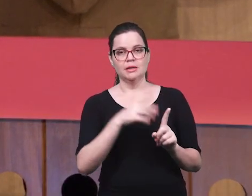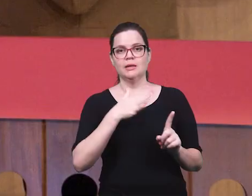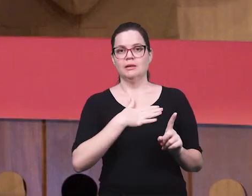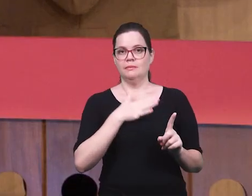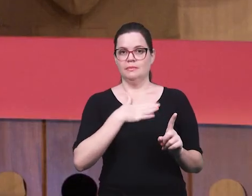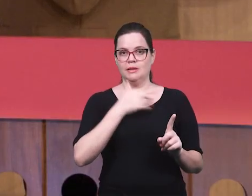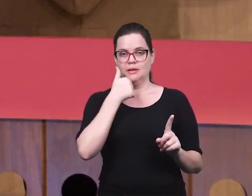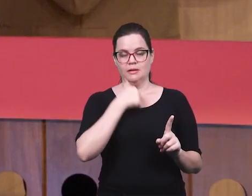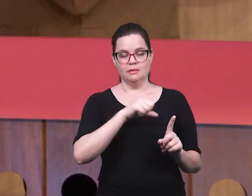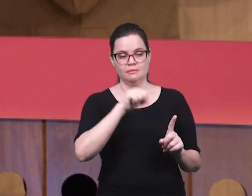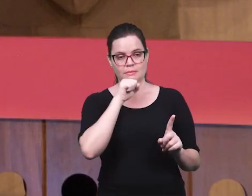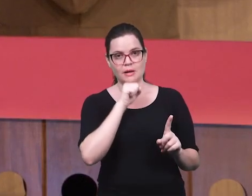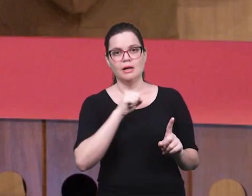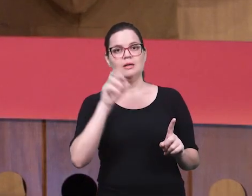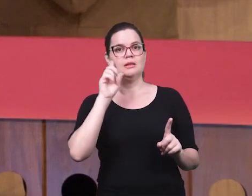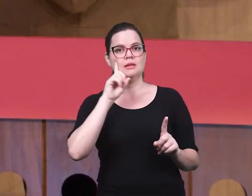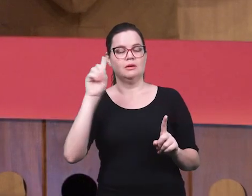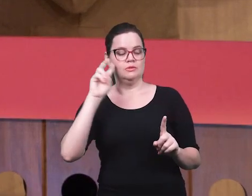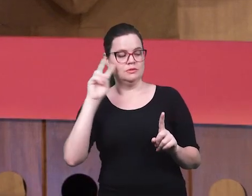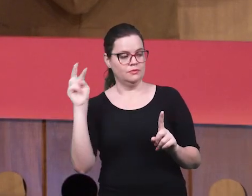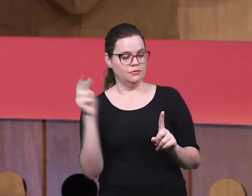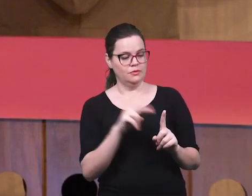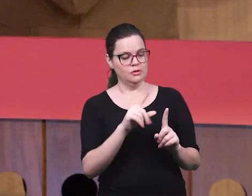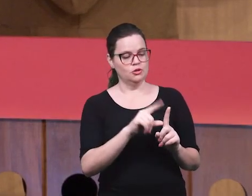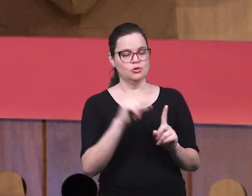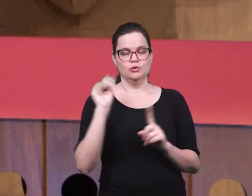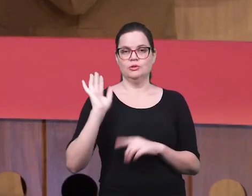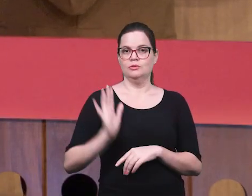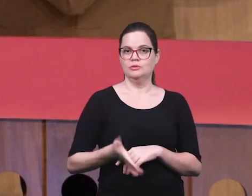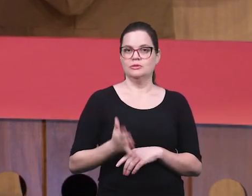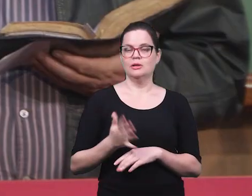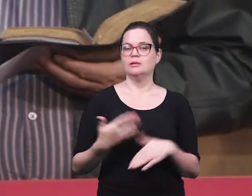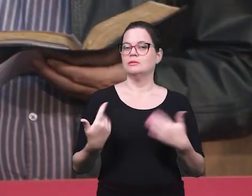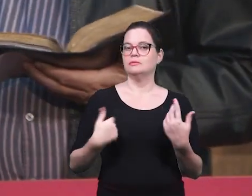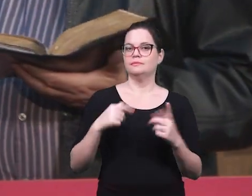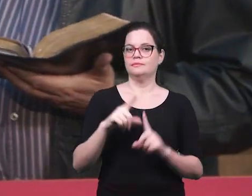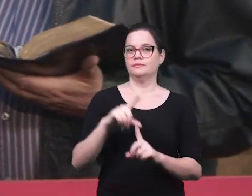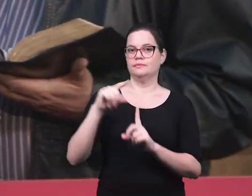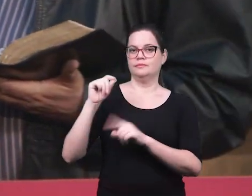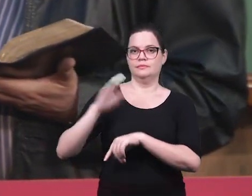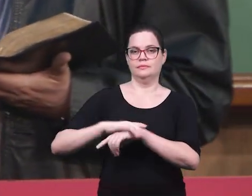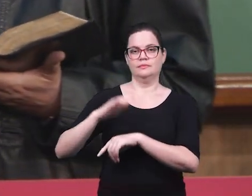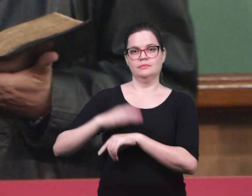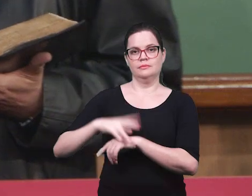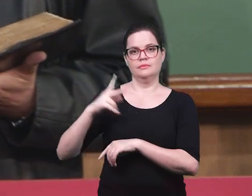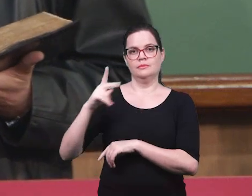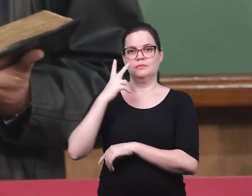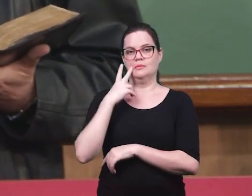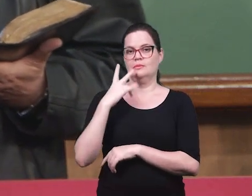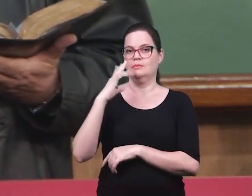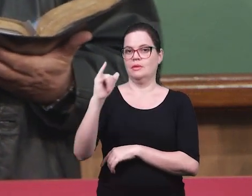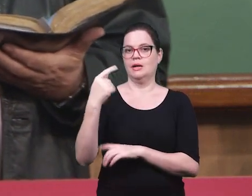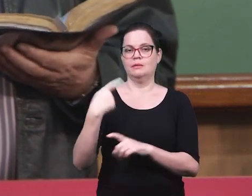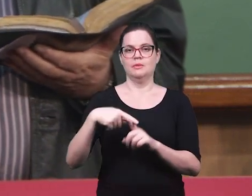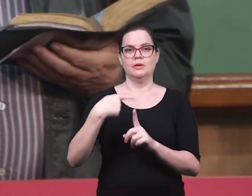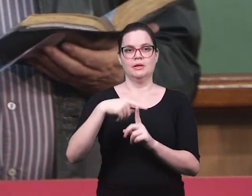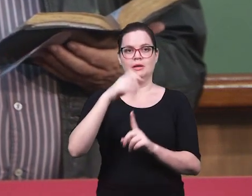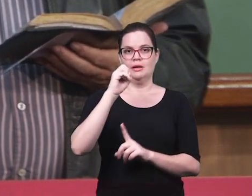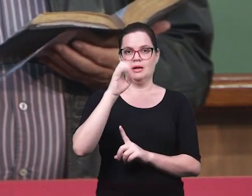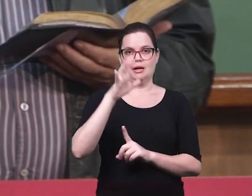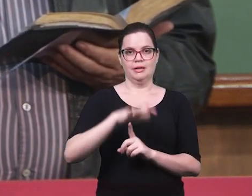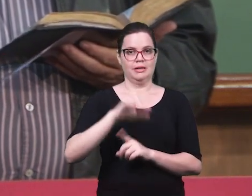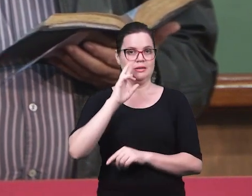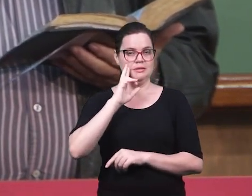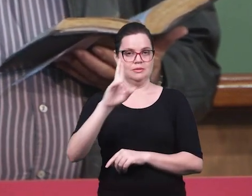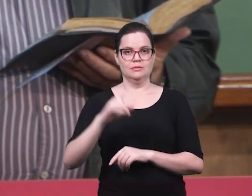a eleição é do Pai. E essa eleição independe de nós, independe do homem, né? É a graça do Senhor, é pela